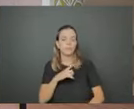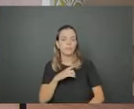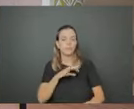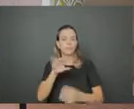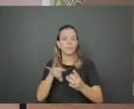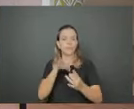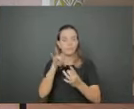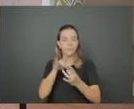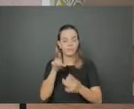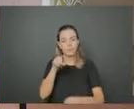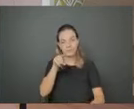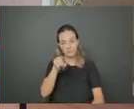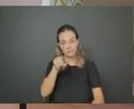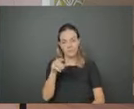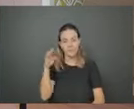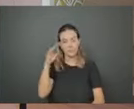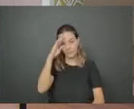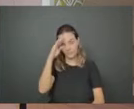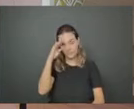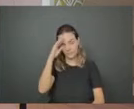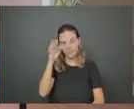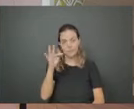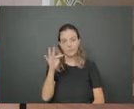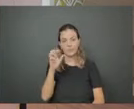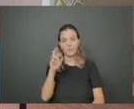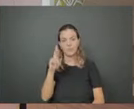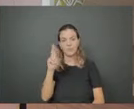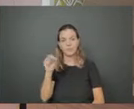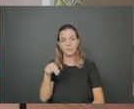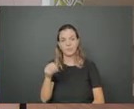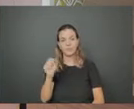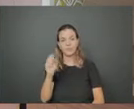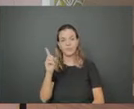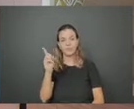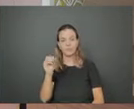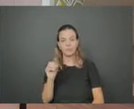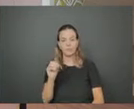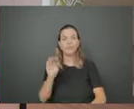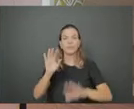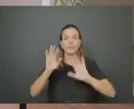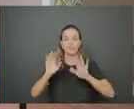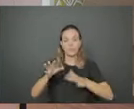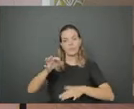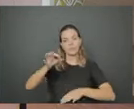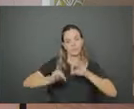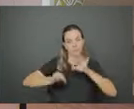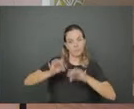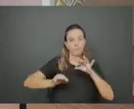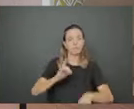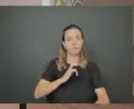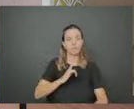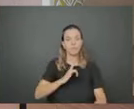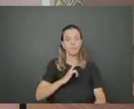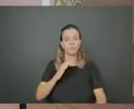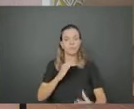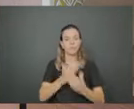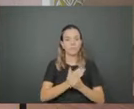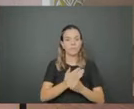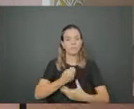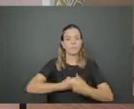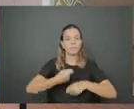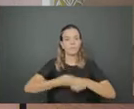Fernando, ele já foi praticamente julgado pelos seus pares. O nosso processo administrativo, ele